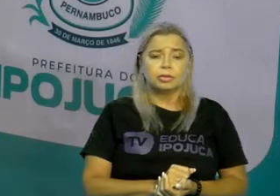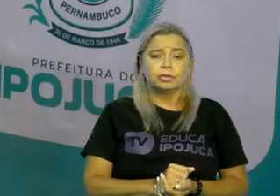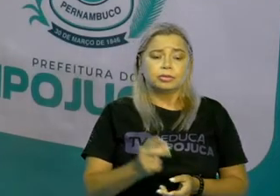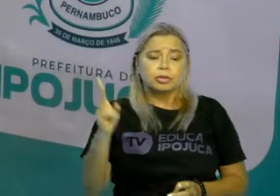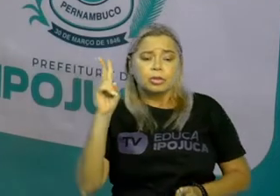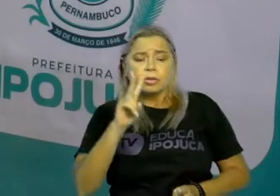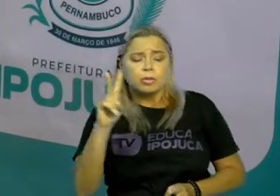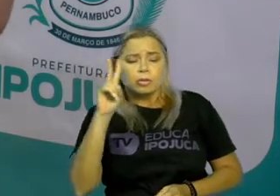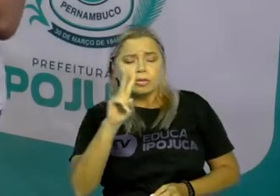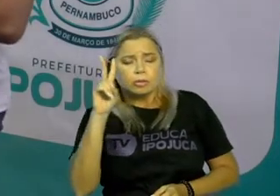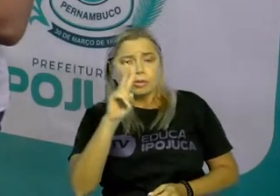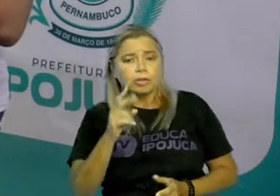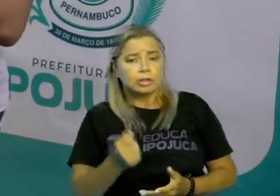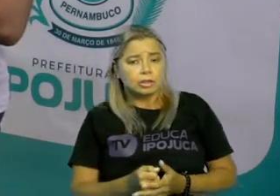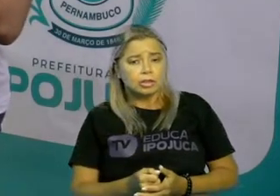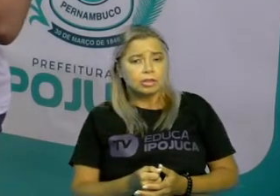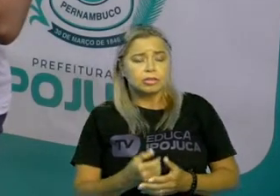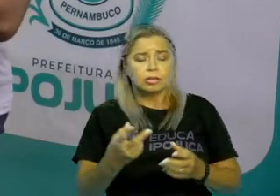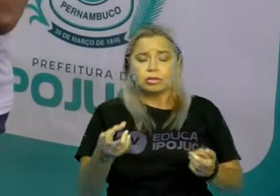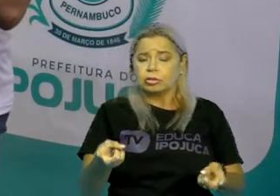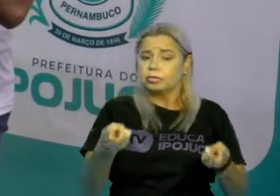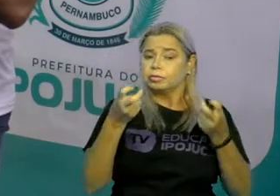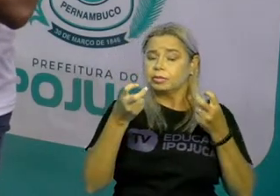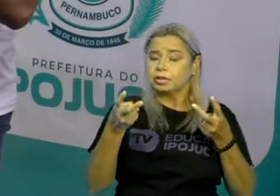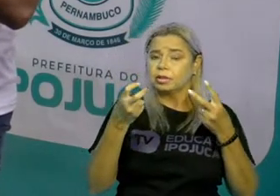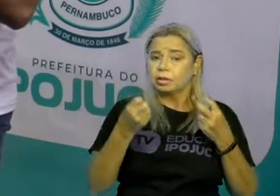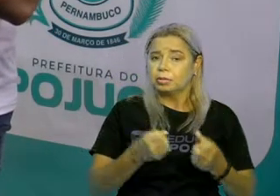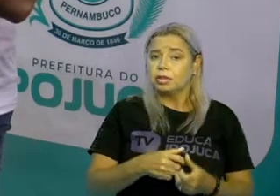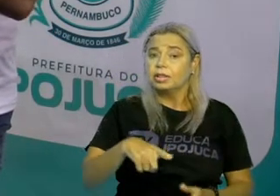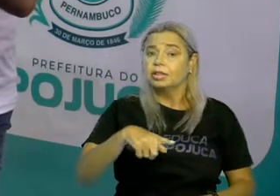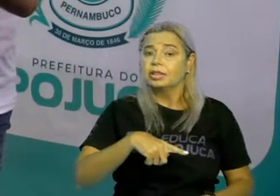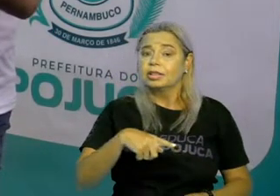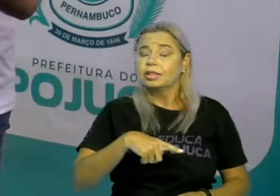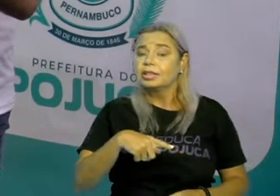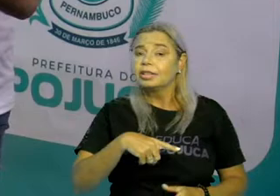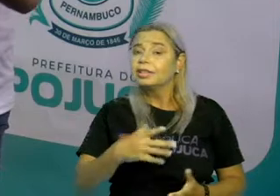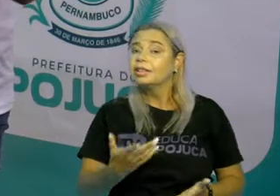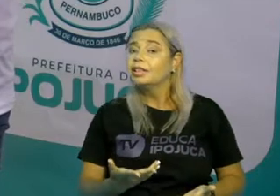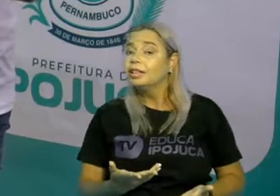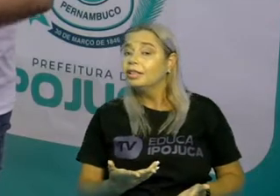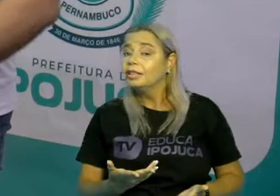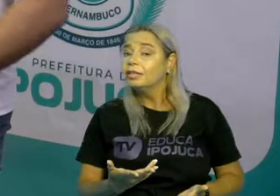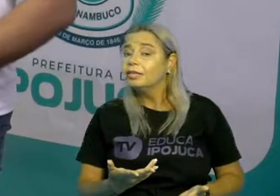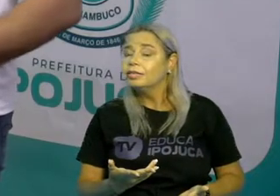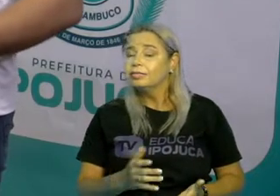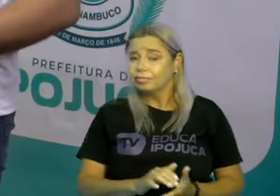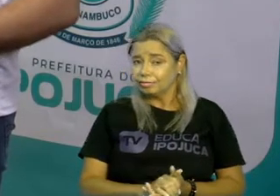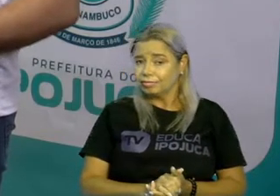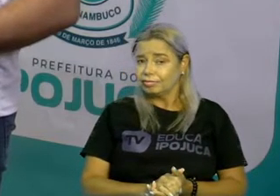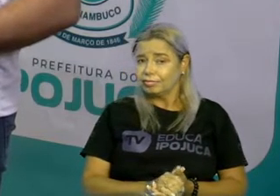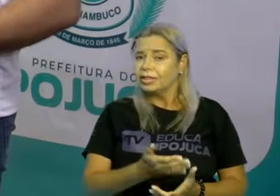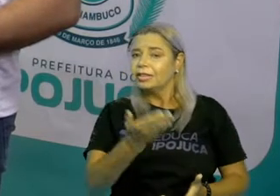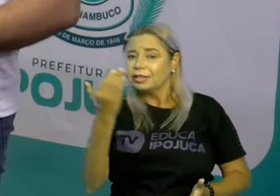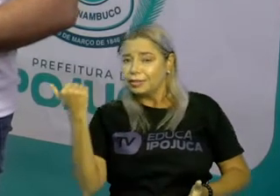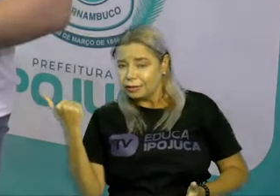Visualmente, a gente pode perceber que há... Não posso dizer. Vamos conferir?